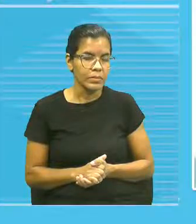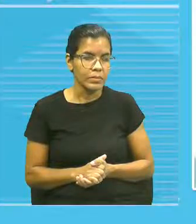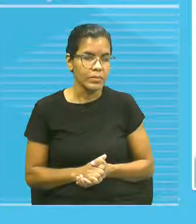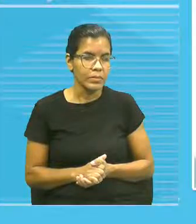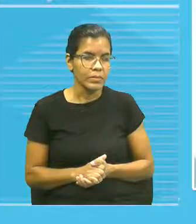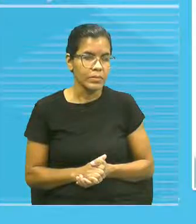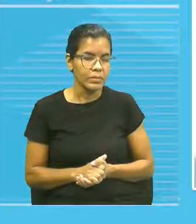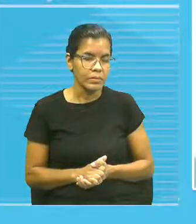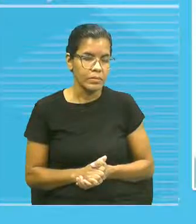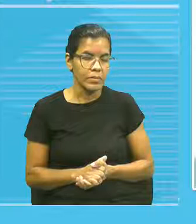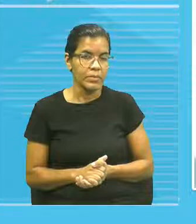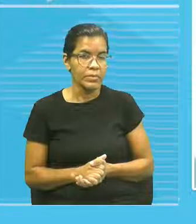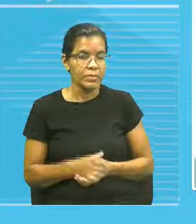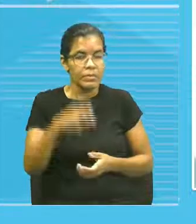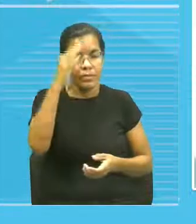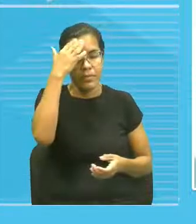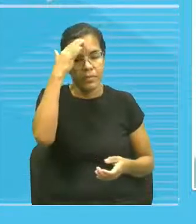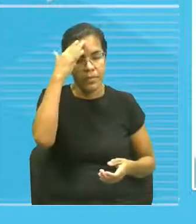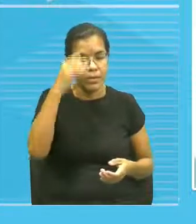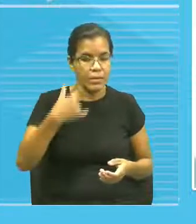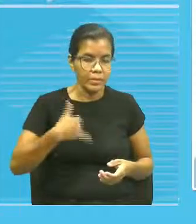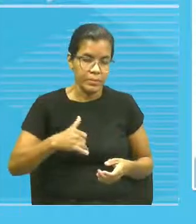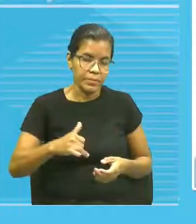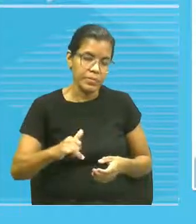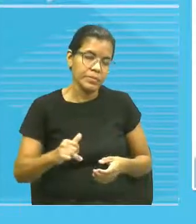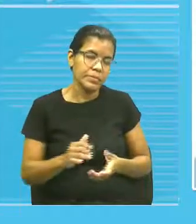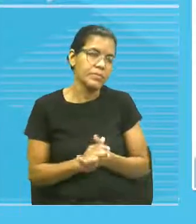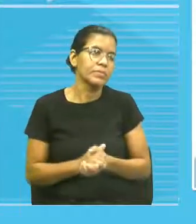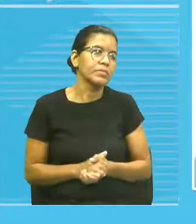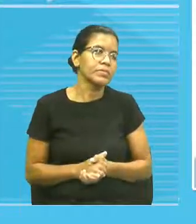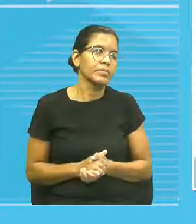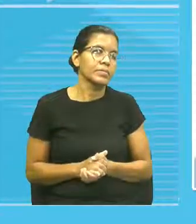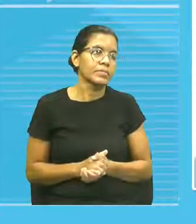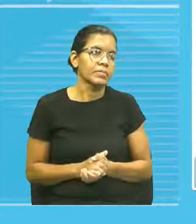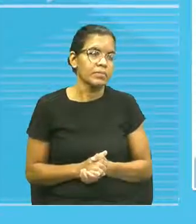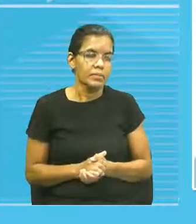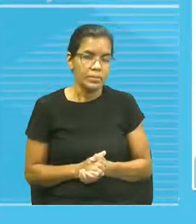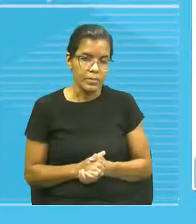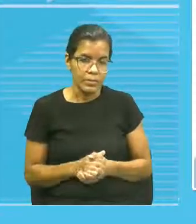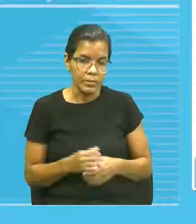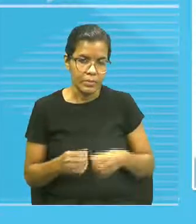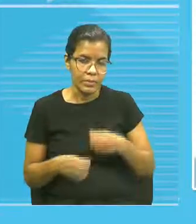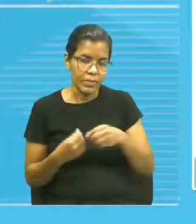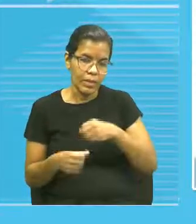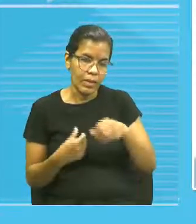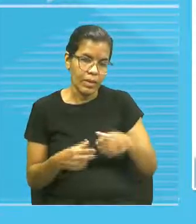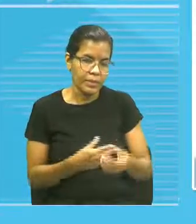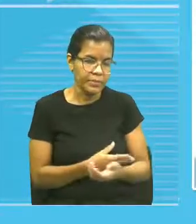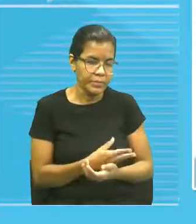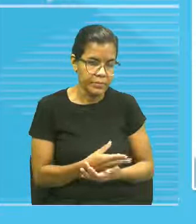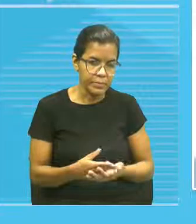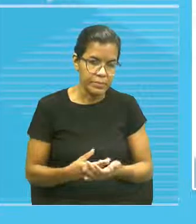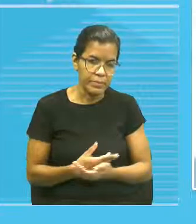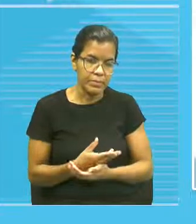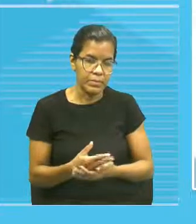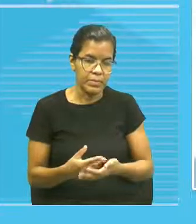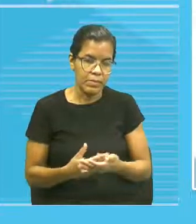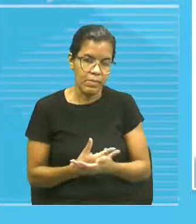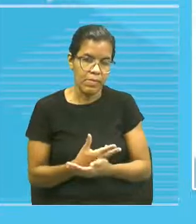Então, a gente tem que entender primeiro que a energia pode ser convertida de várias formas. Ó, vou dar um exemplo.